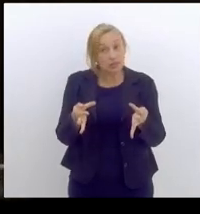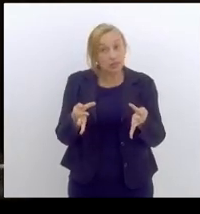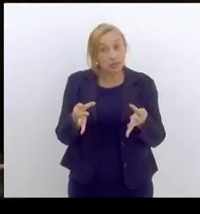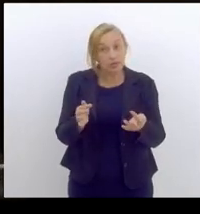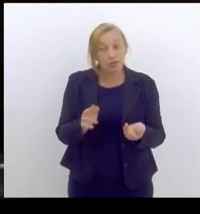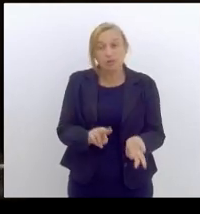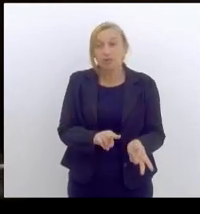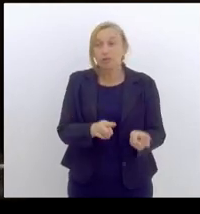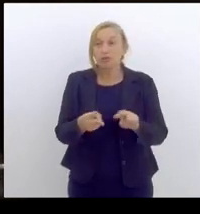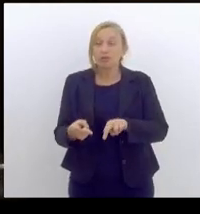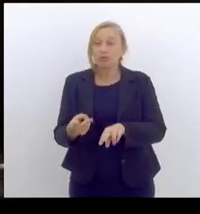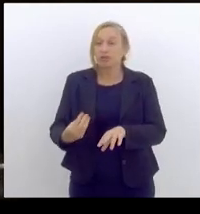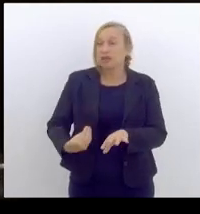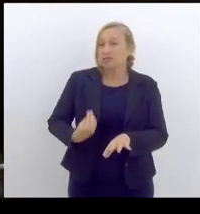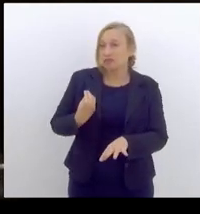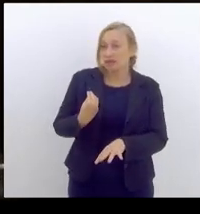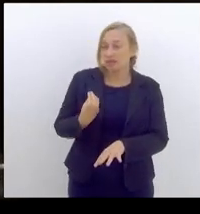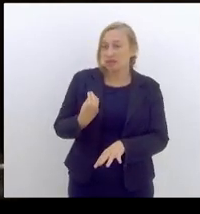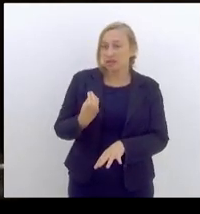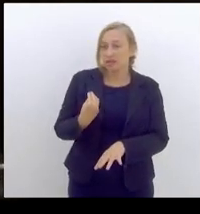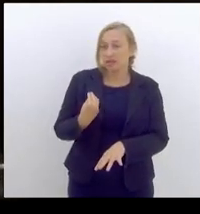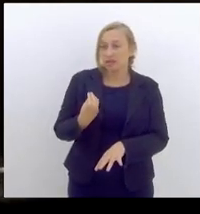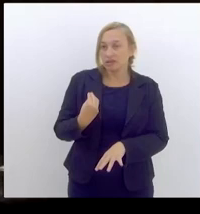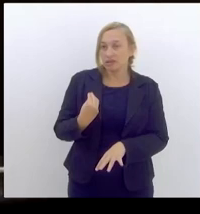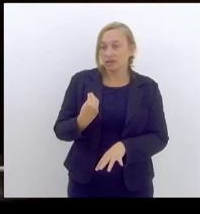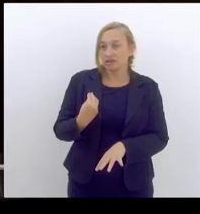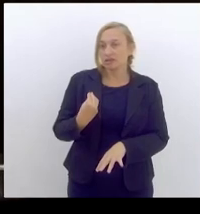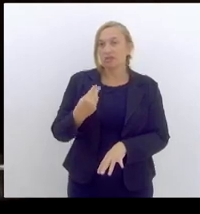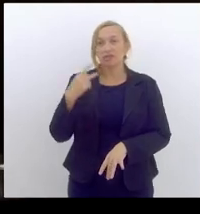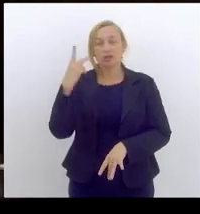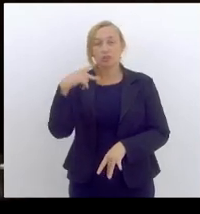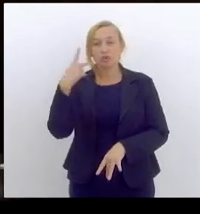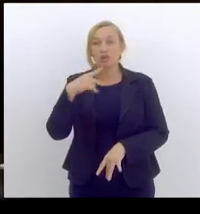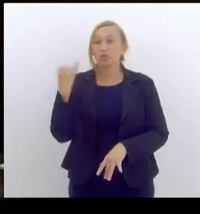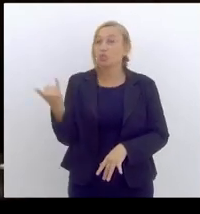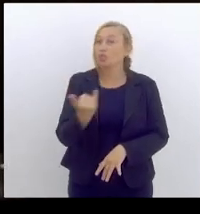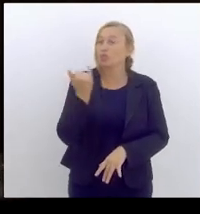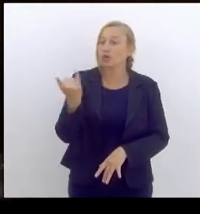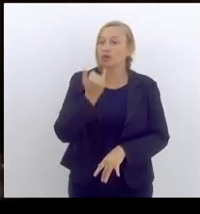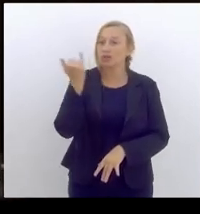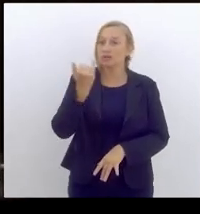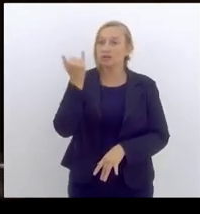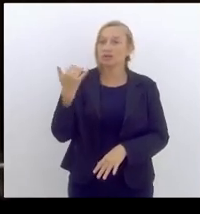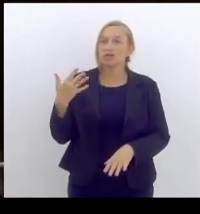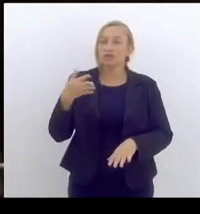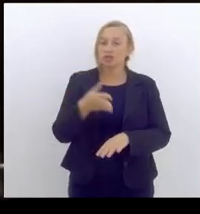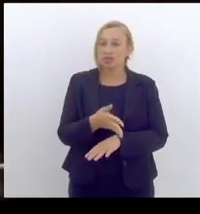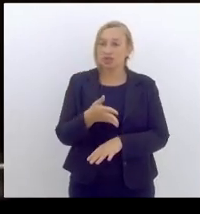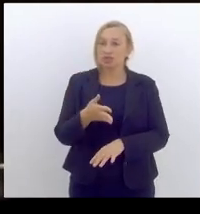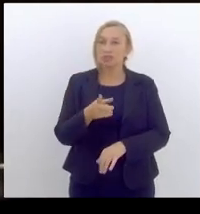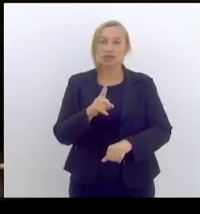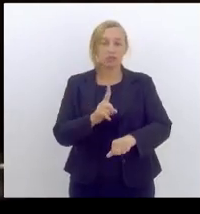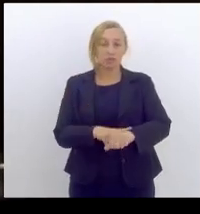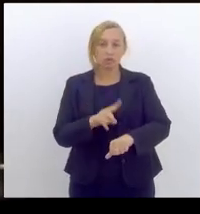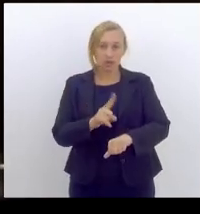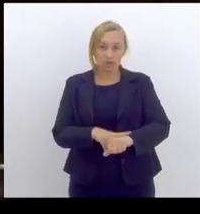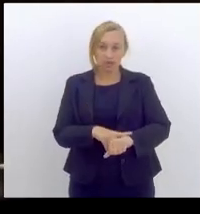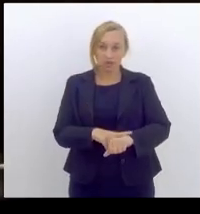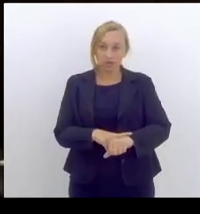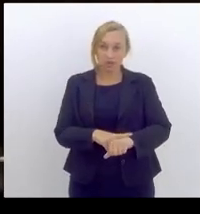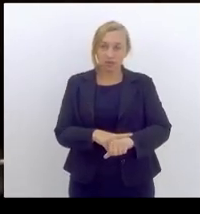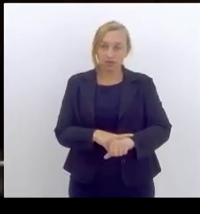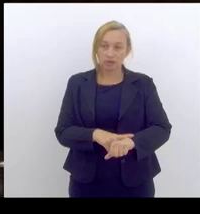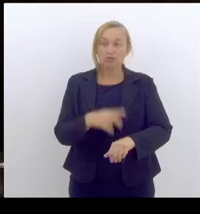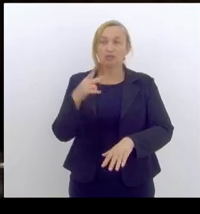da vida pública e da política. O importante é que chegamos a esse momento com um